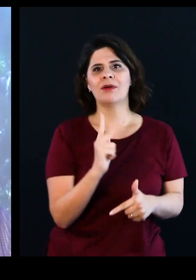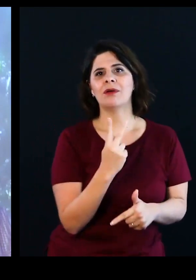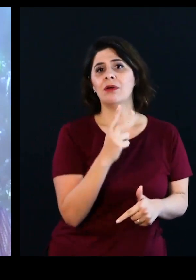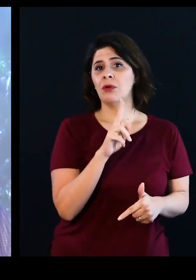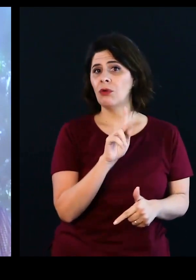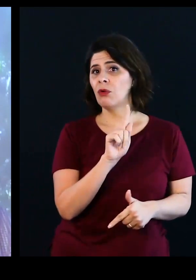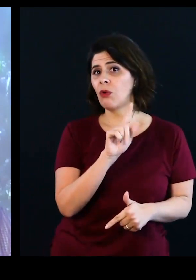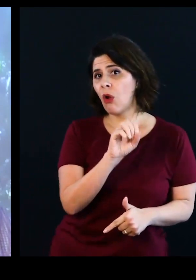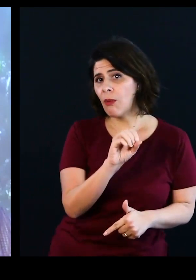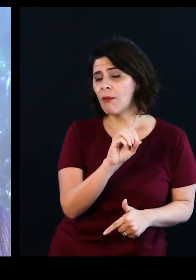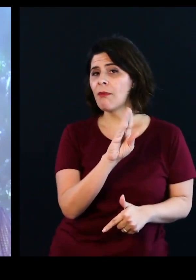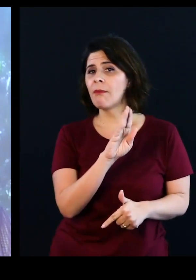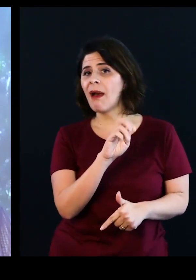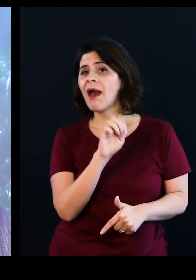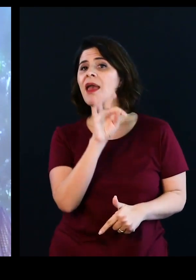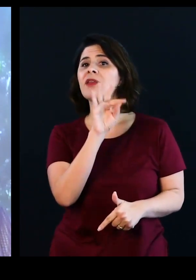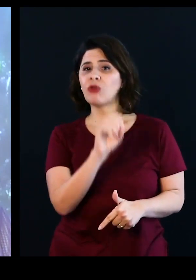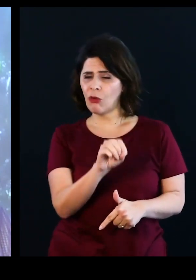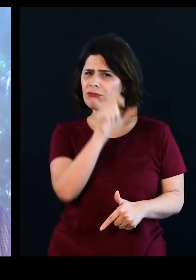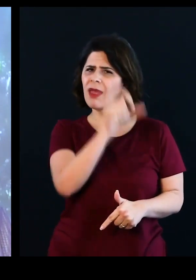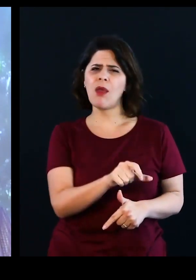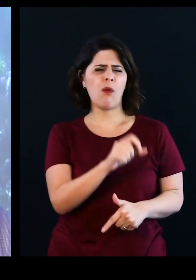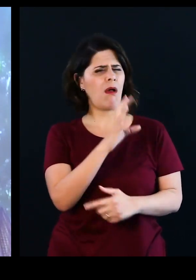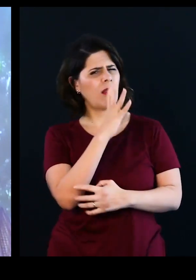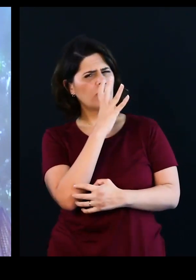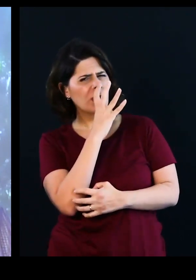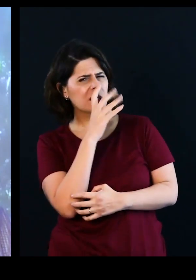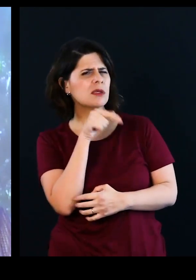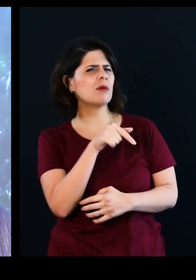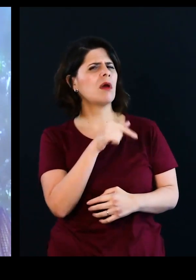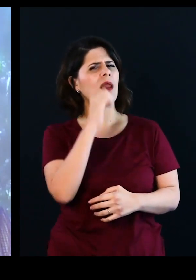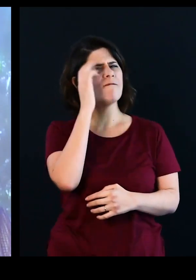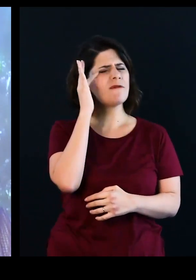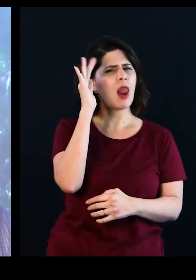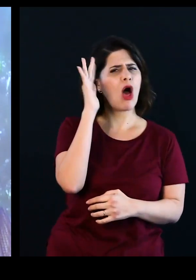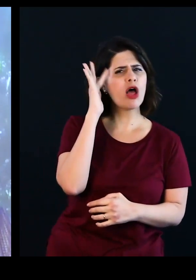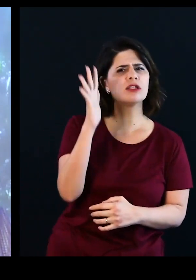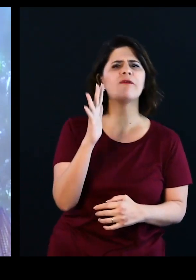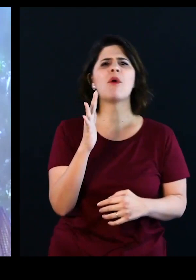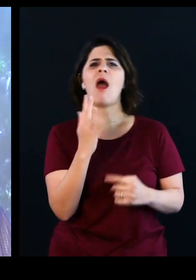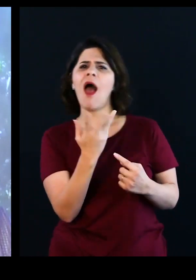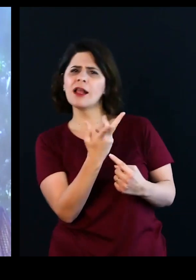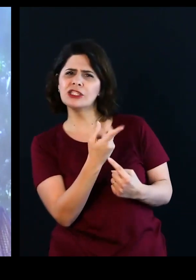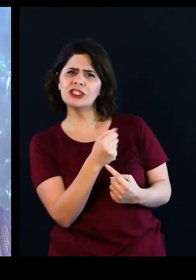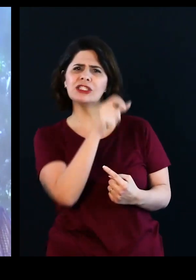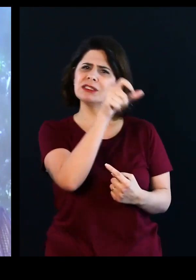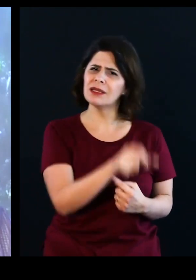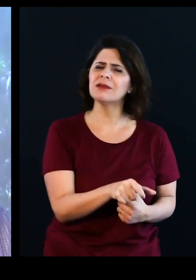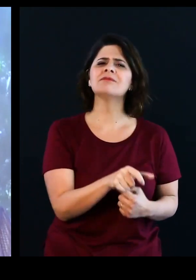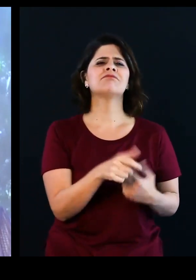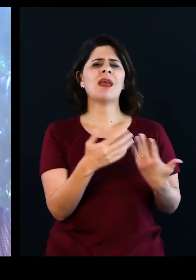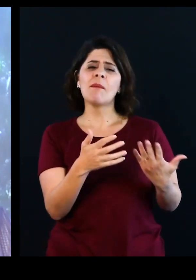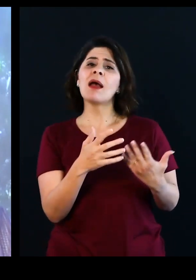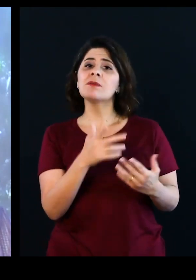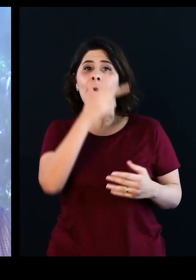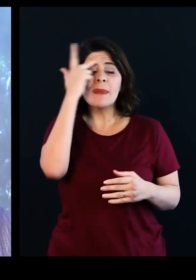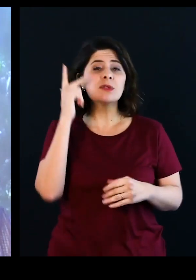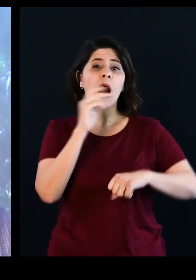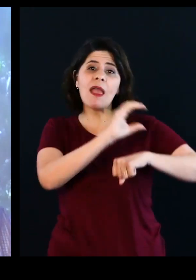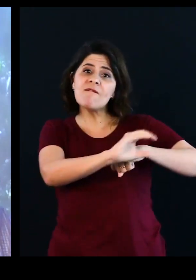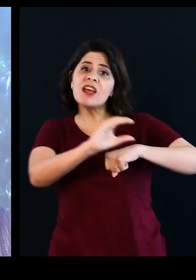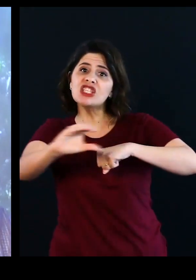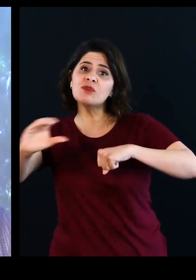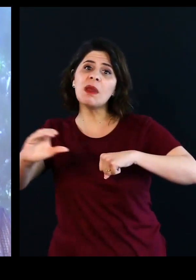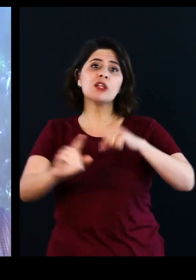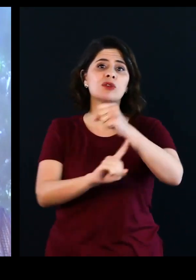uma admiração imensa, filósofo, artista, animador, mas, acima de tudo, um gestor do investimento social privado,